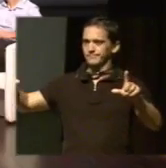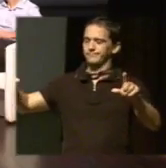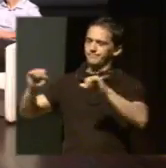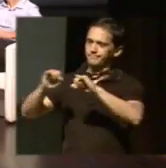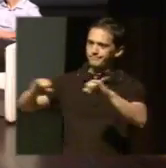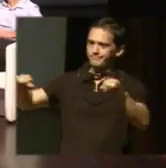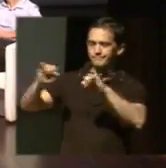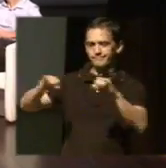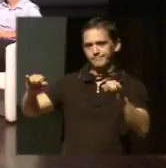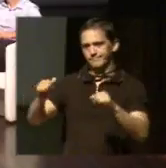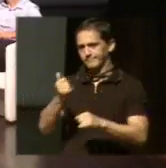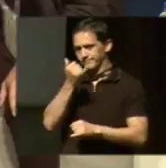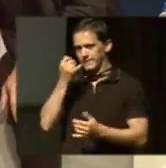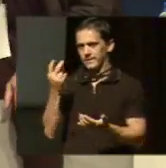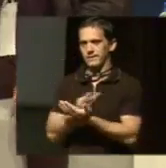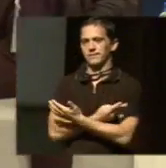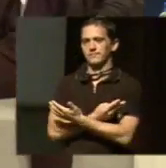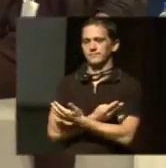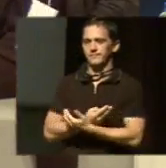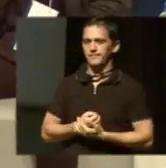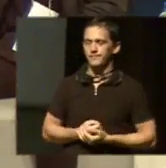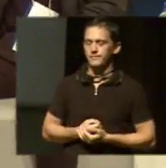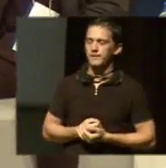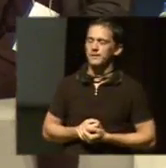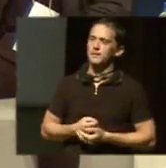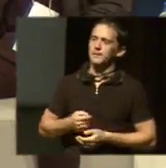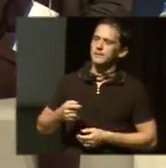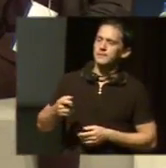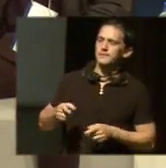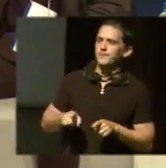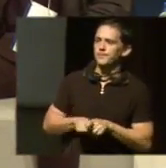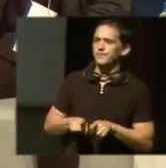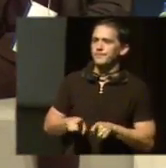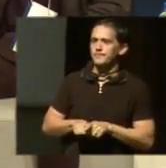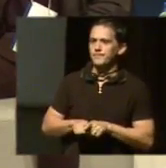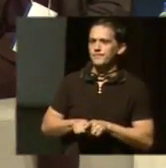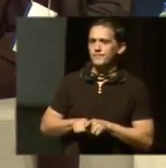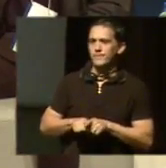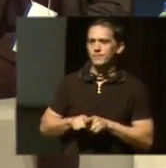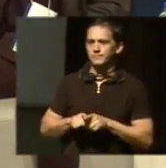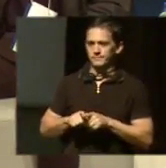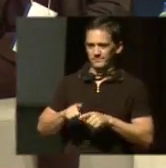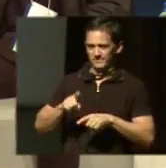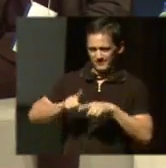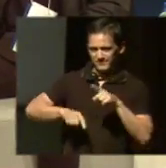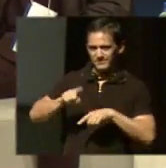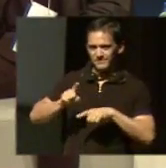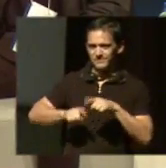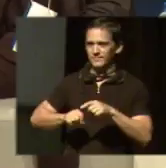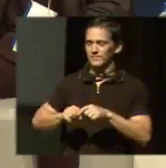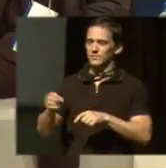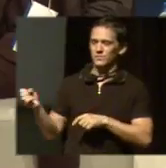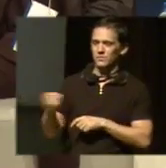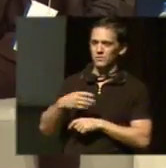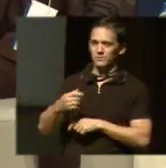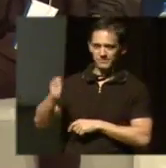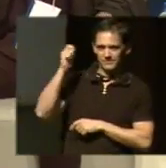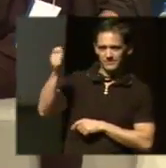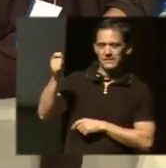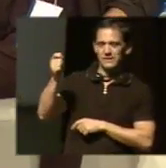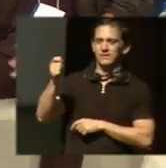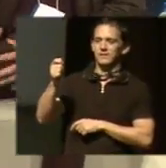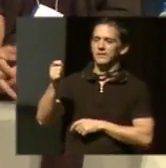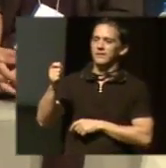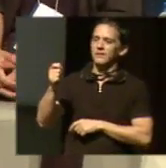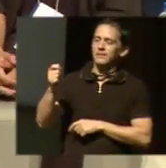seguinte: alguém lança um produto novo que, sei lá, deixa a pele mais bonita ou limpa, mas logo depois outra